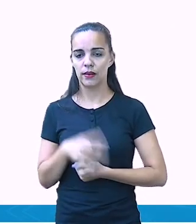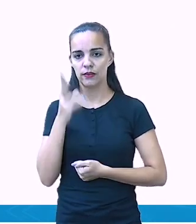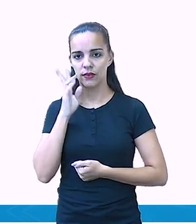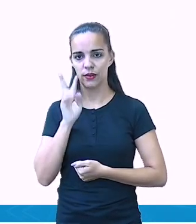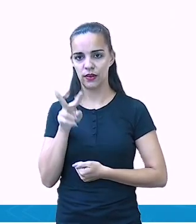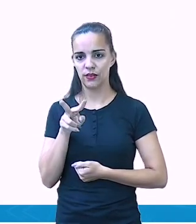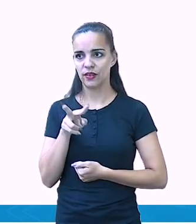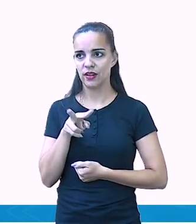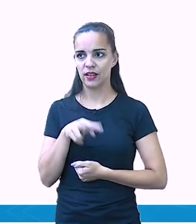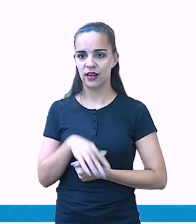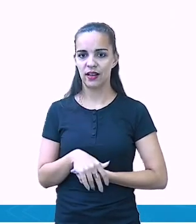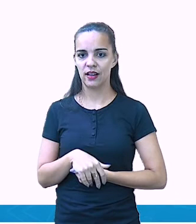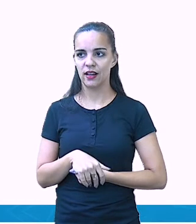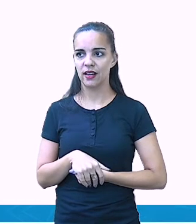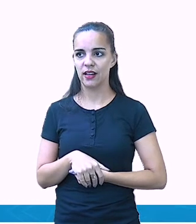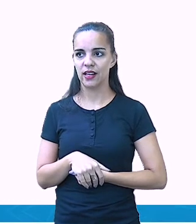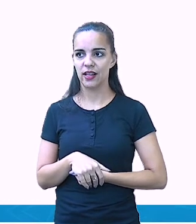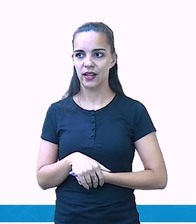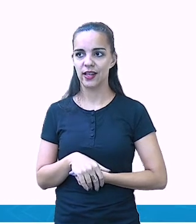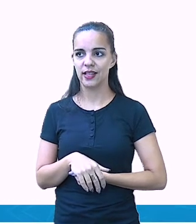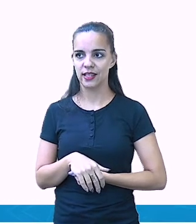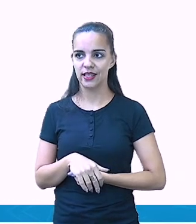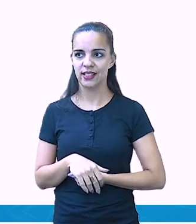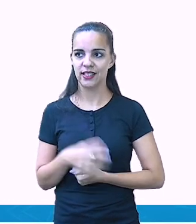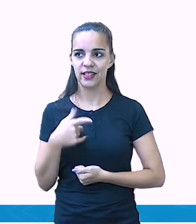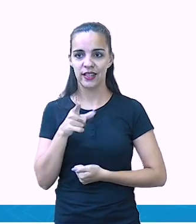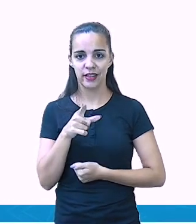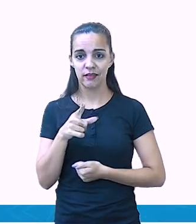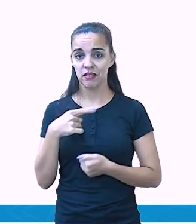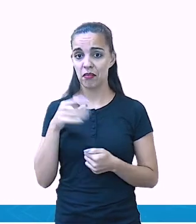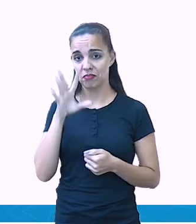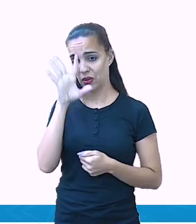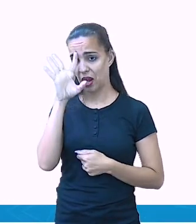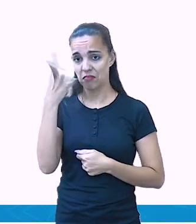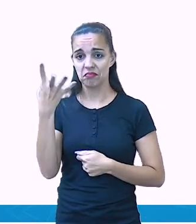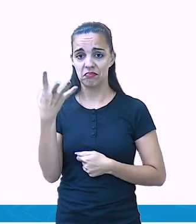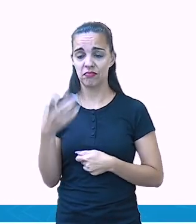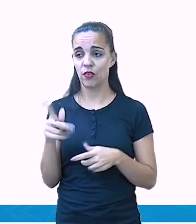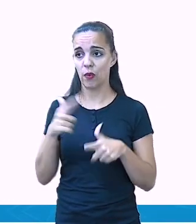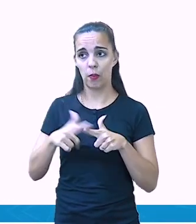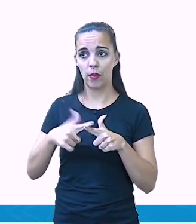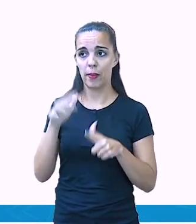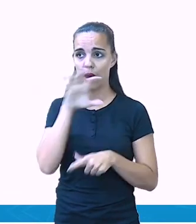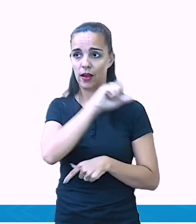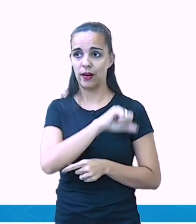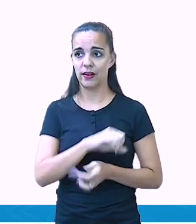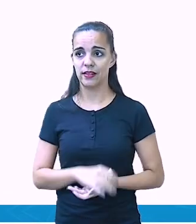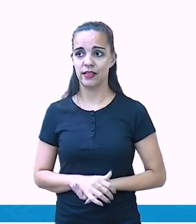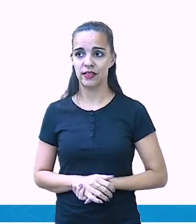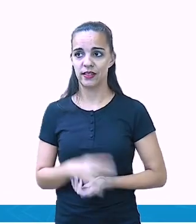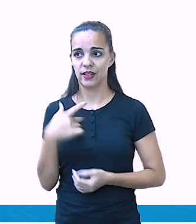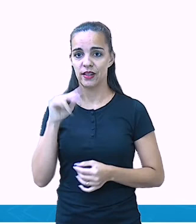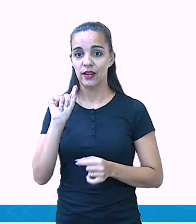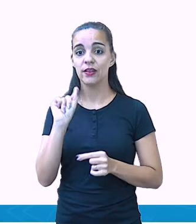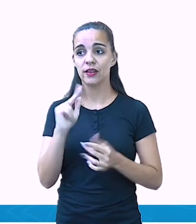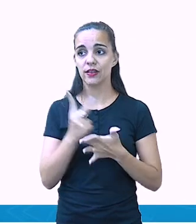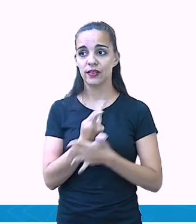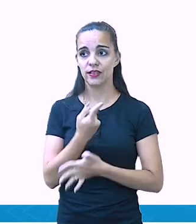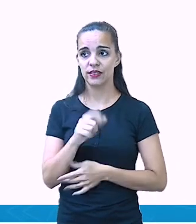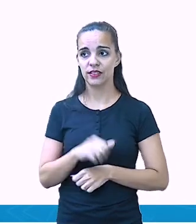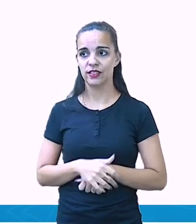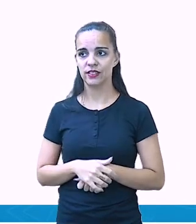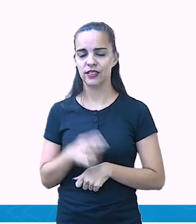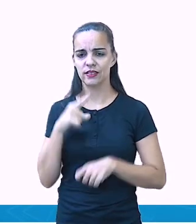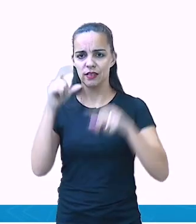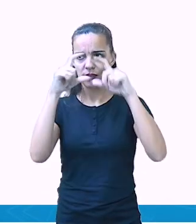lá. E o tubarão acaba por resolver o problema dele E olha que essa história foi contada em forma